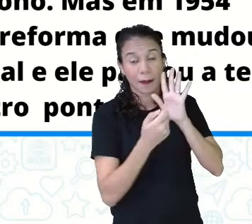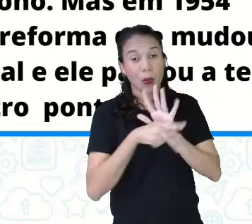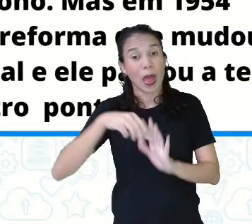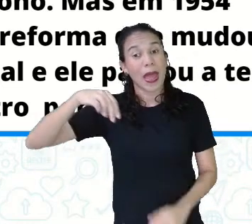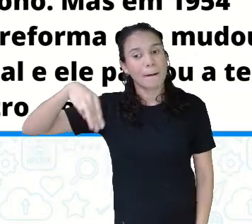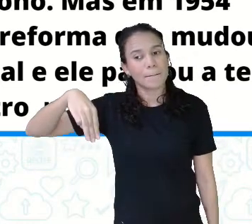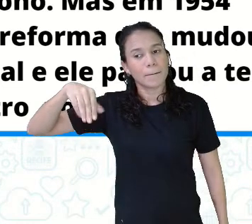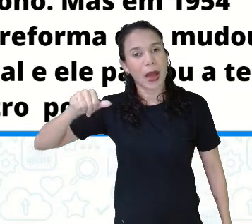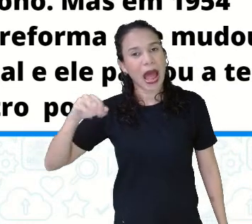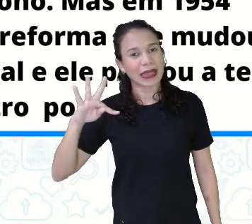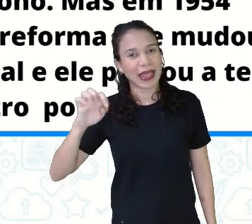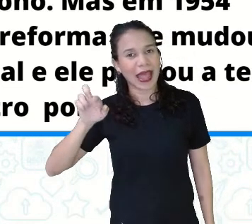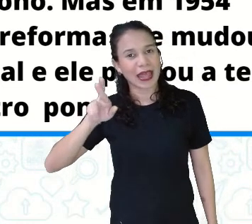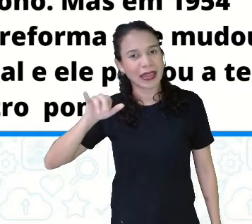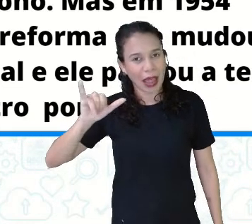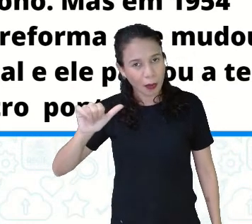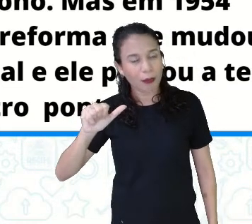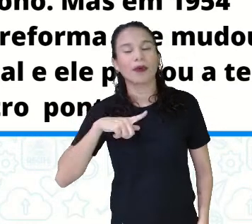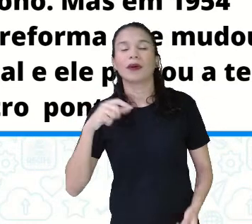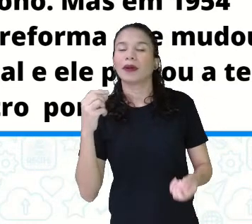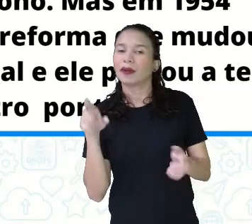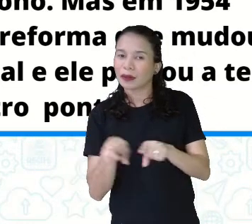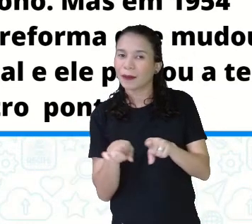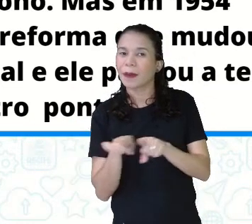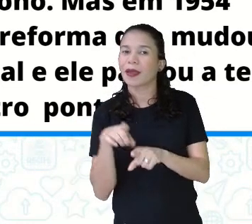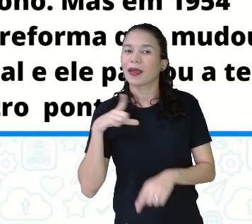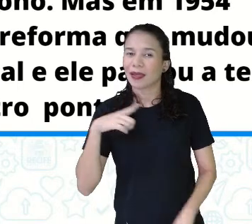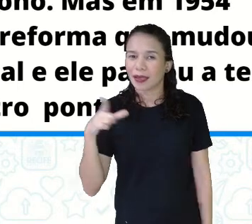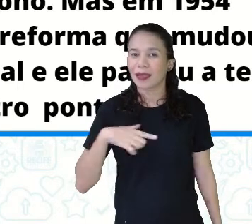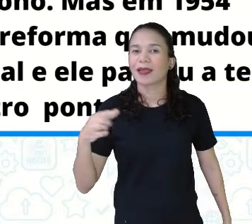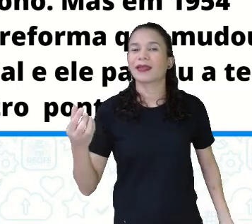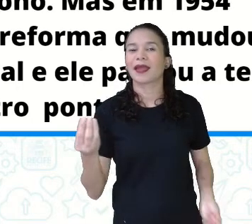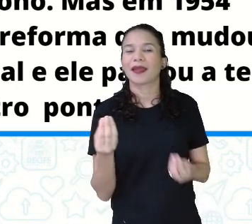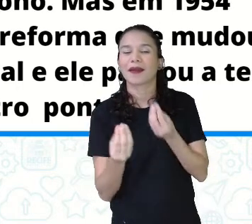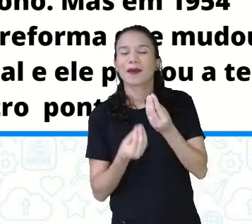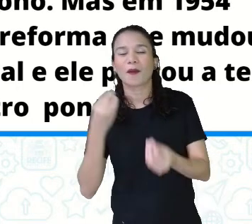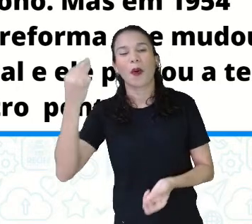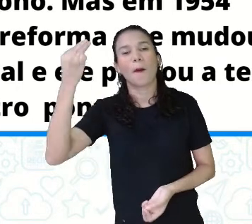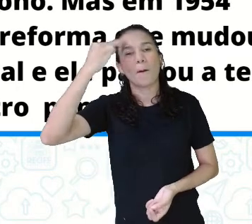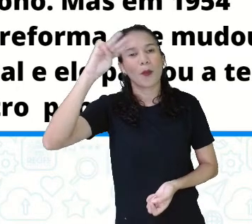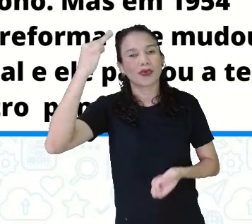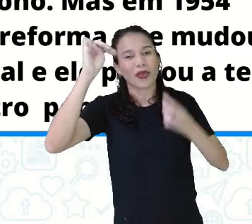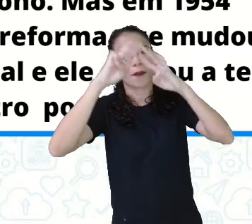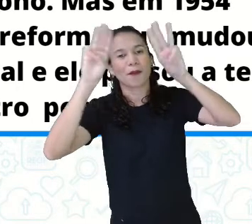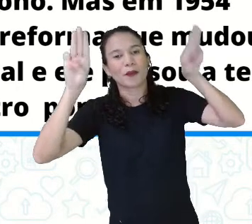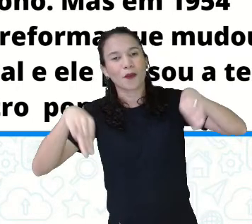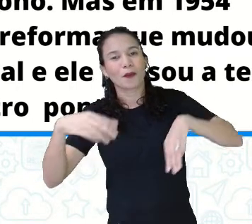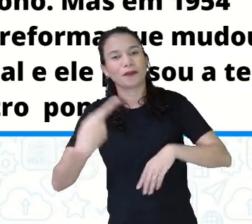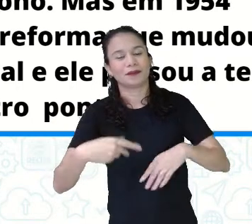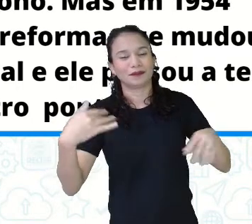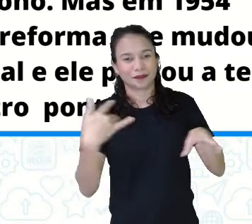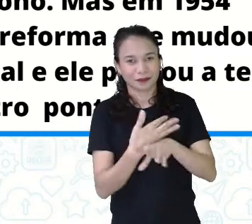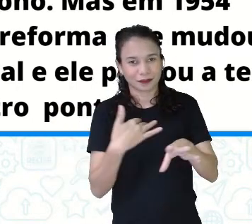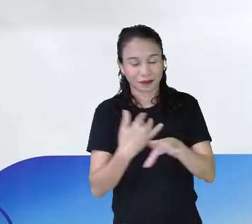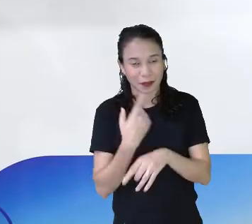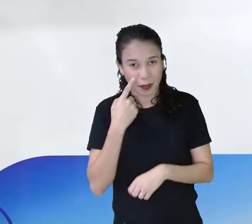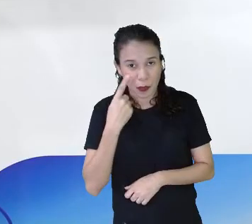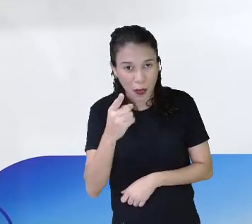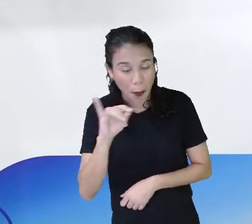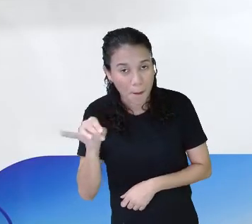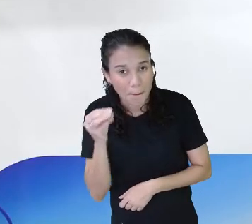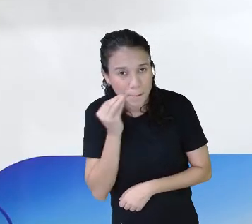material, funciona também um museu, é o Museu da Cidade de Recife. Então, se você tiver a oportunidade de